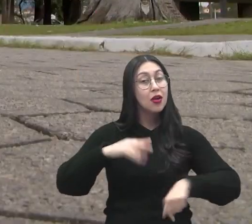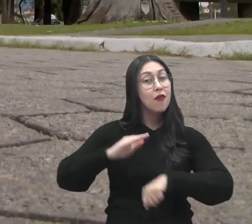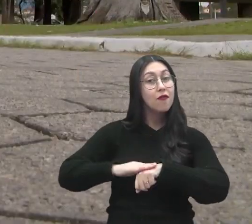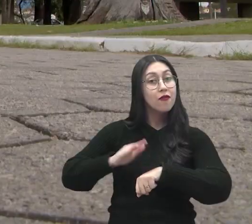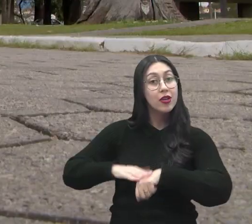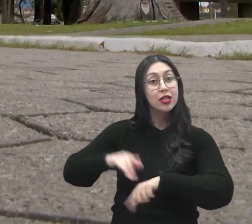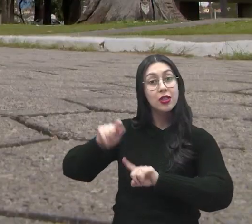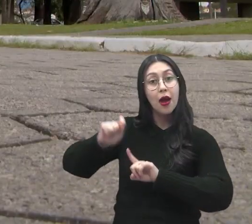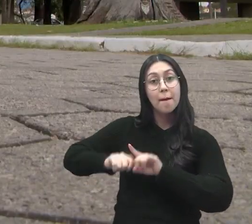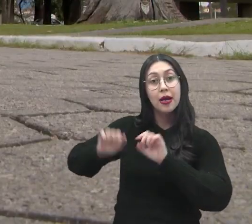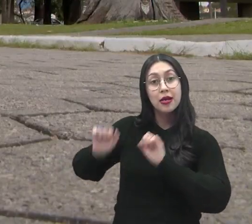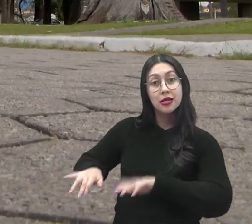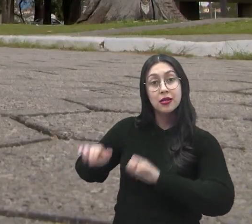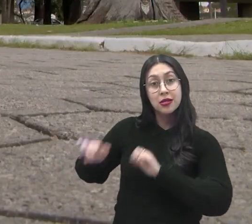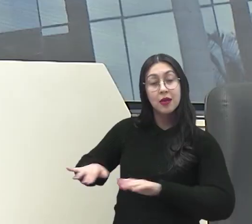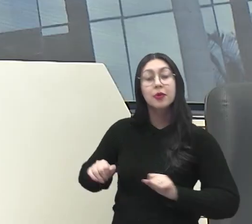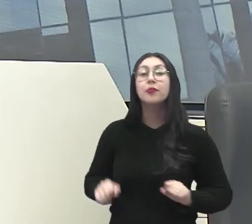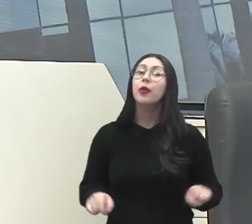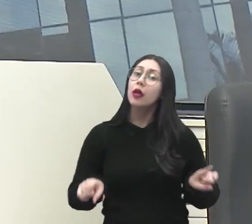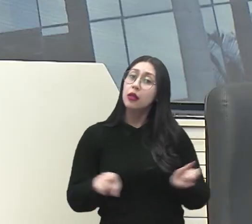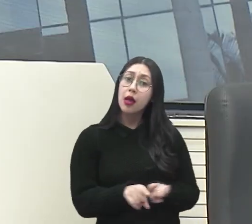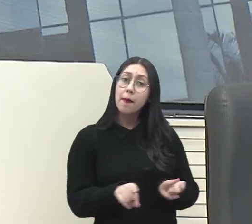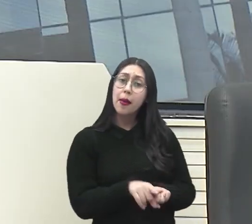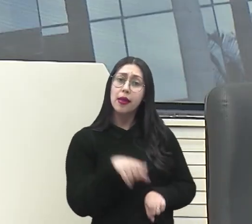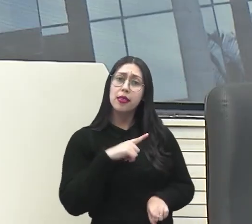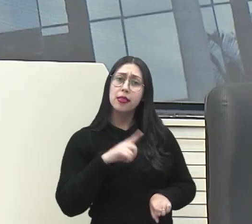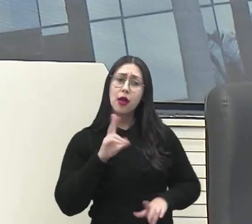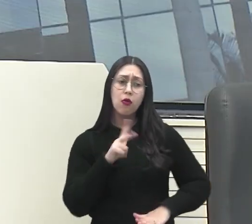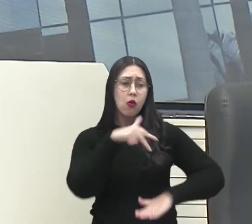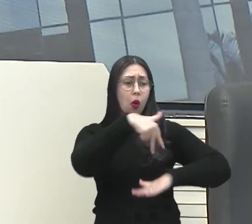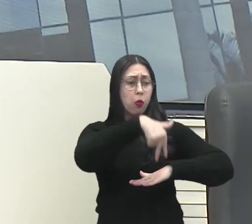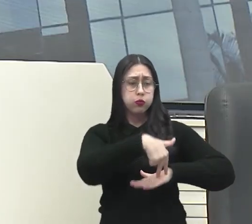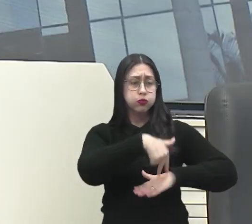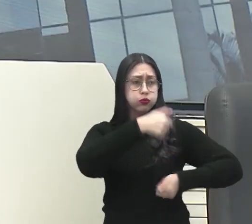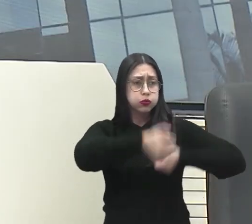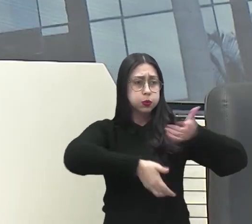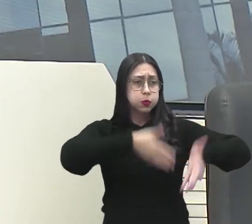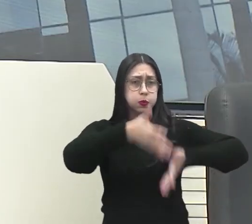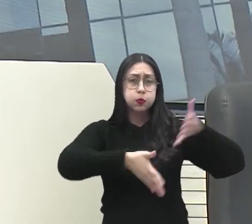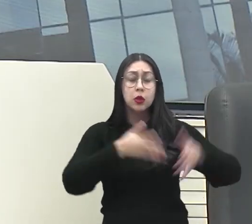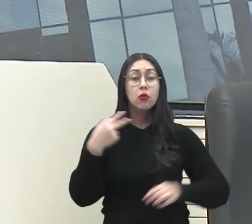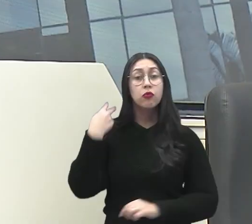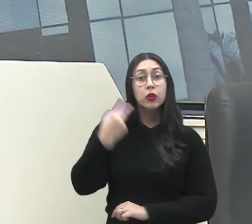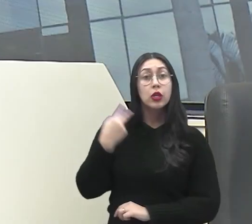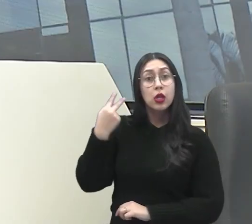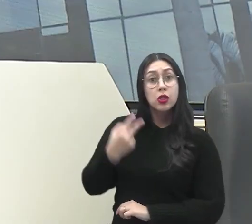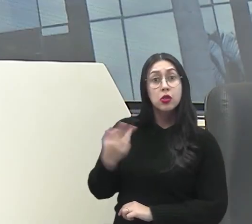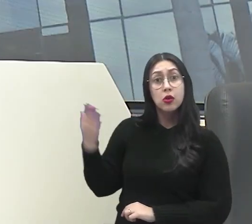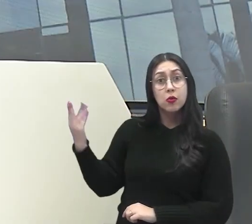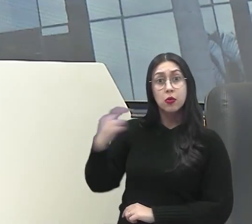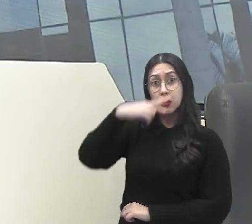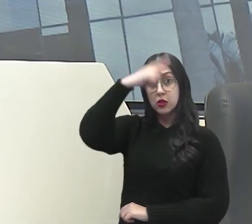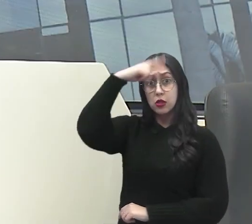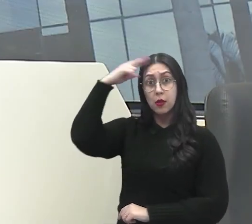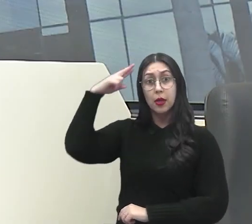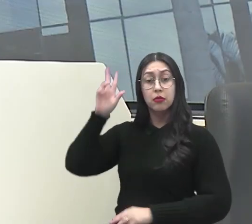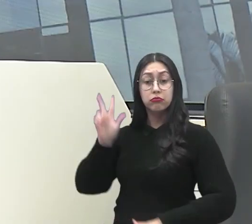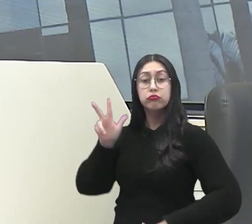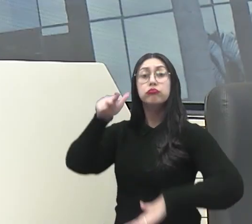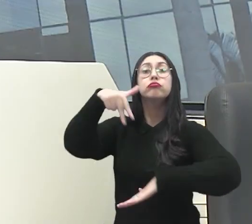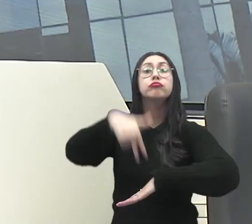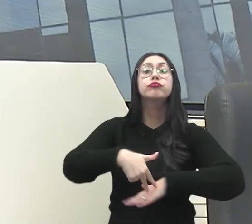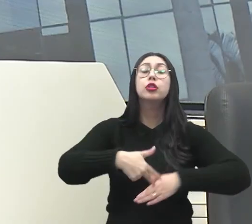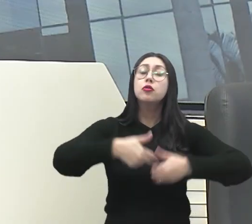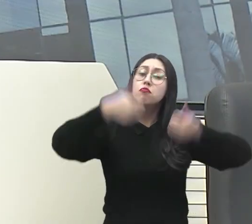a ser realizada em setembro. Ainda na sessão, durante o período do grande expediente, o vereador Roberto Chagas, inscrito para